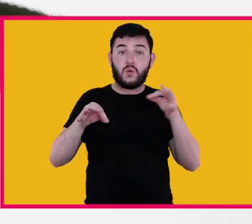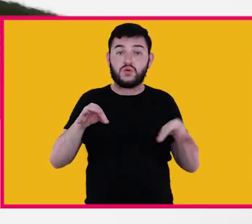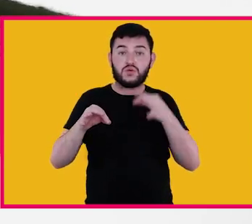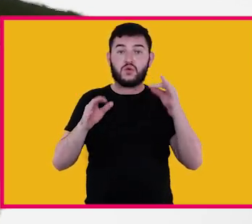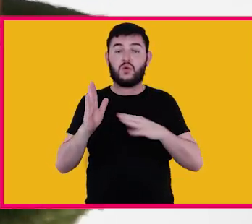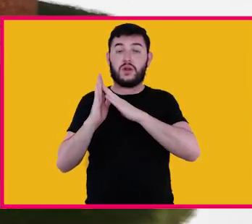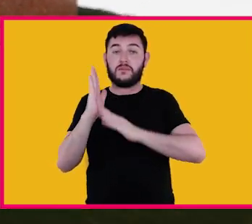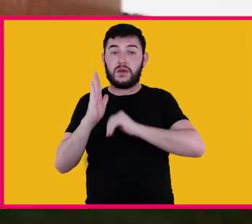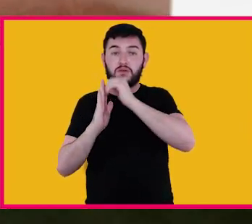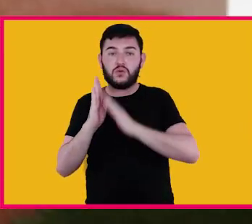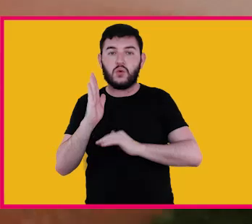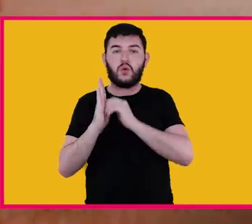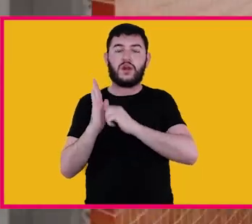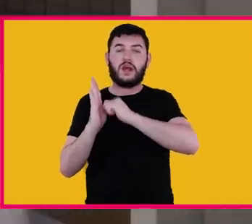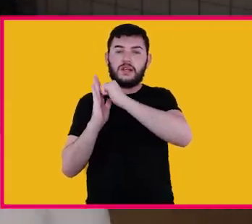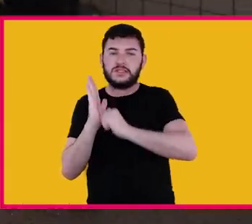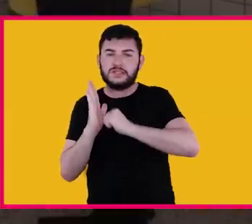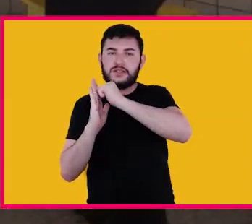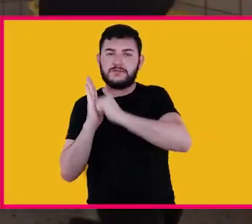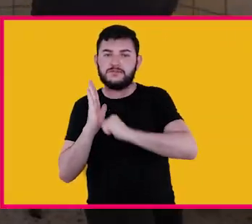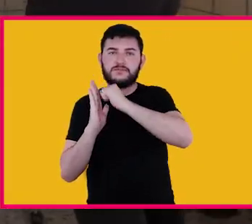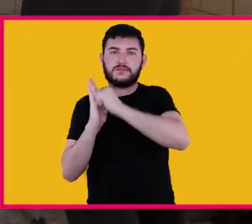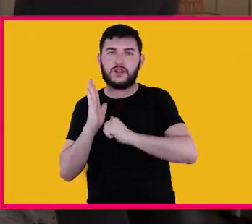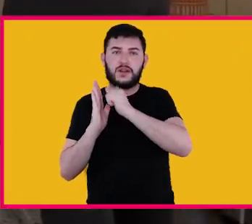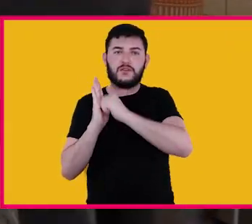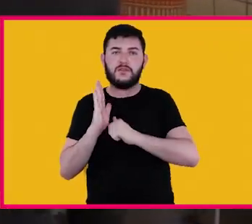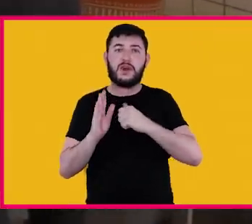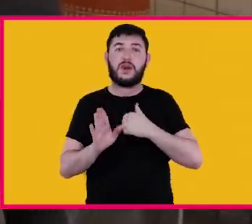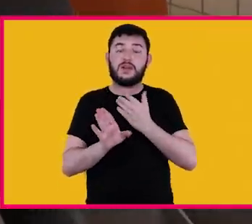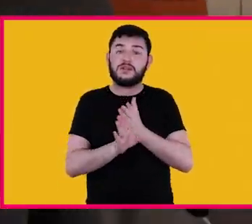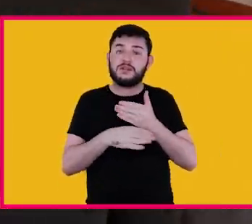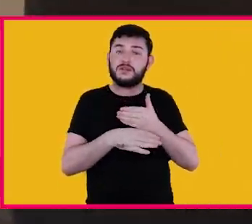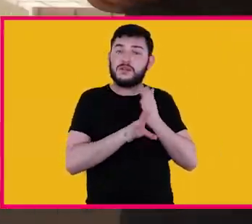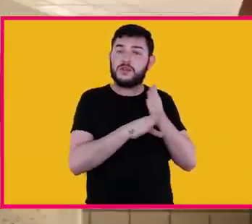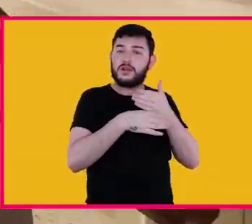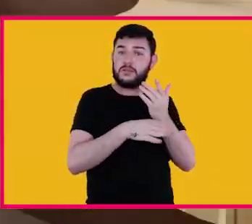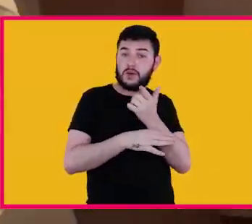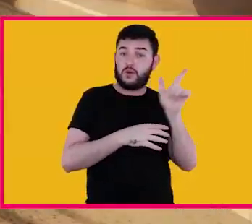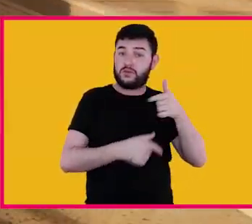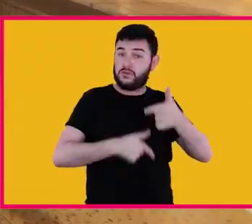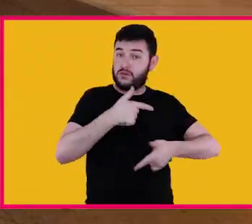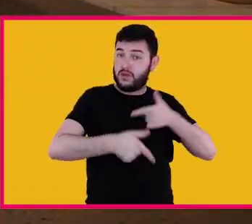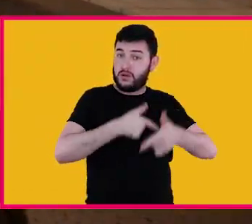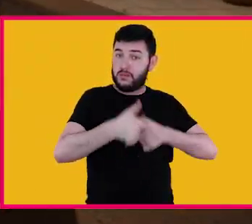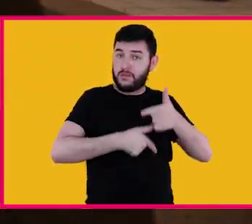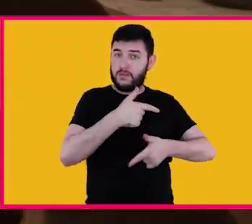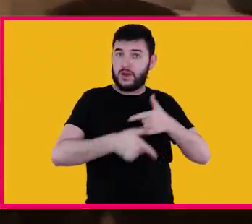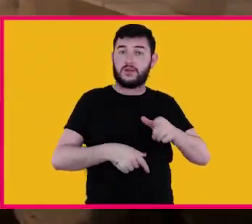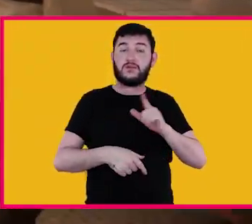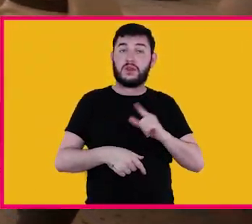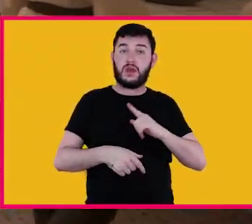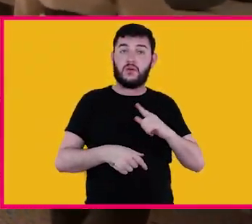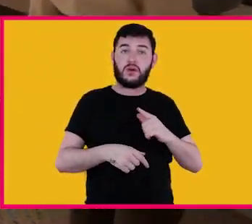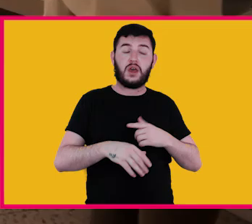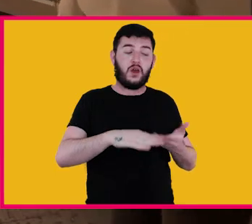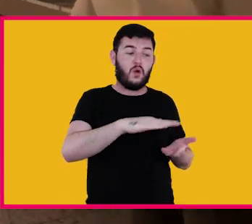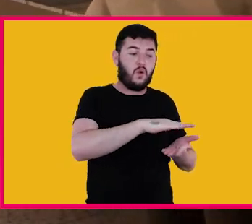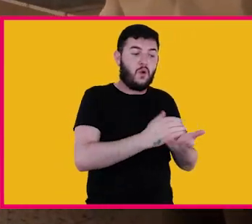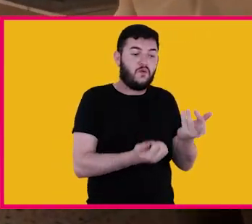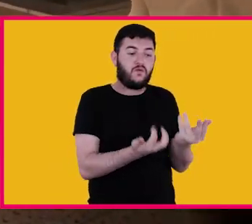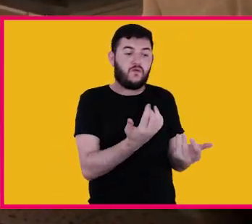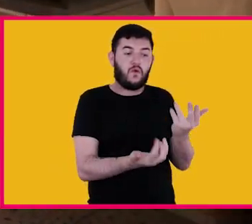enfim, atividades manuais de forma geral. Ele possui móvel com rodízio, previsão de instalação de forno de cerâmica, uma pequena área aberta